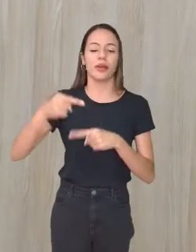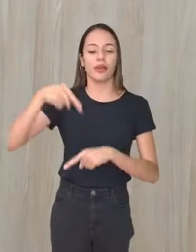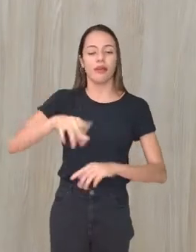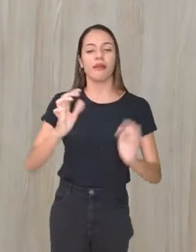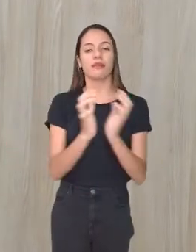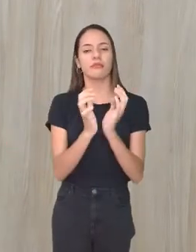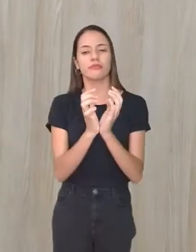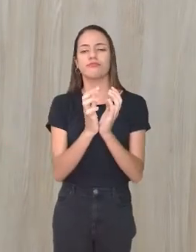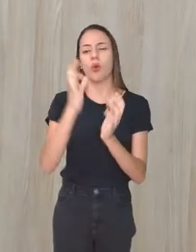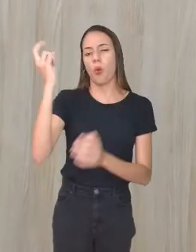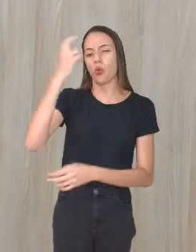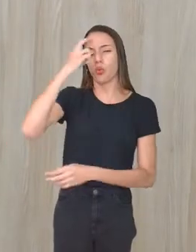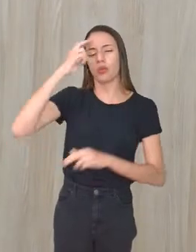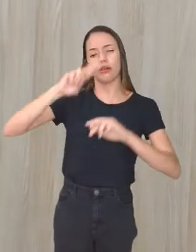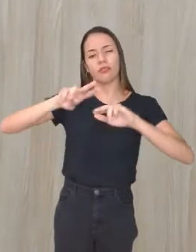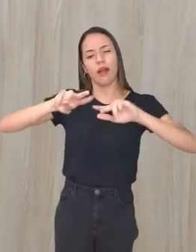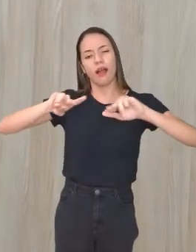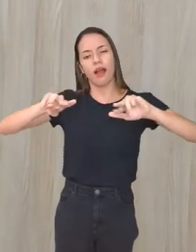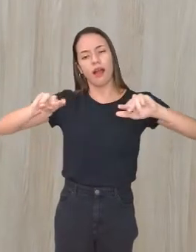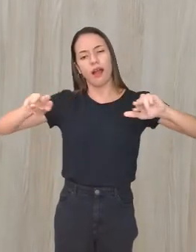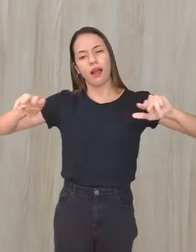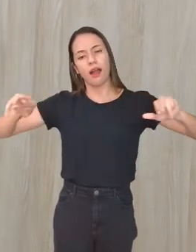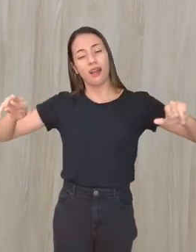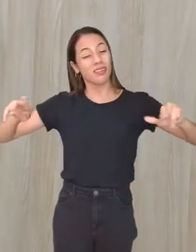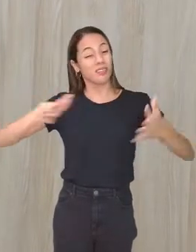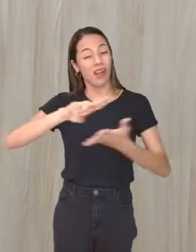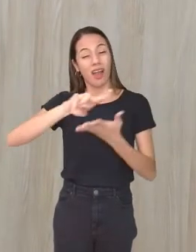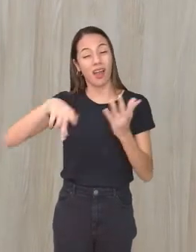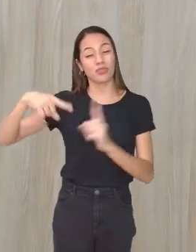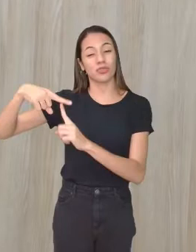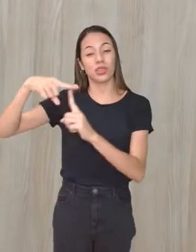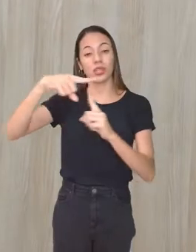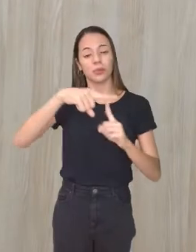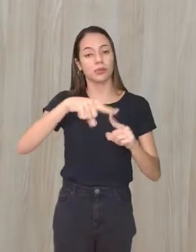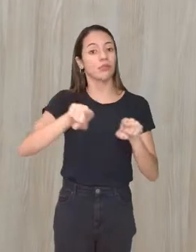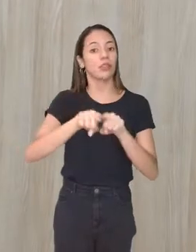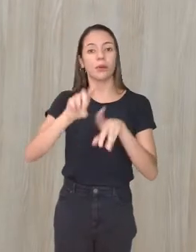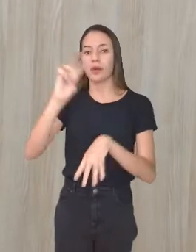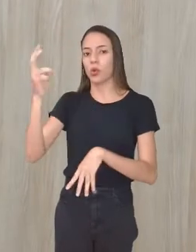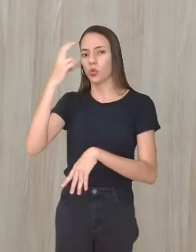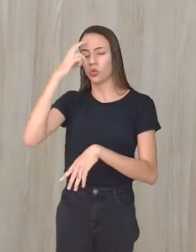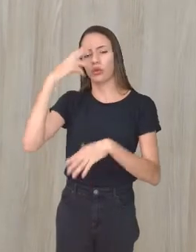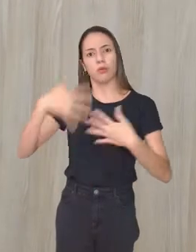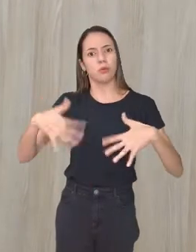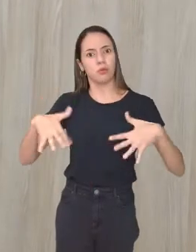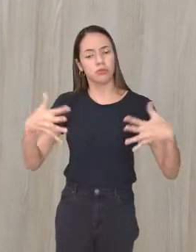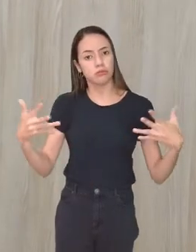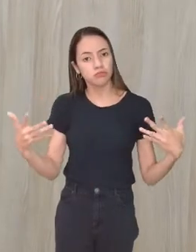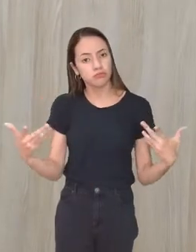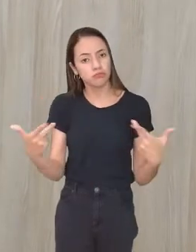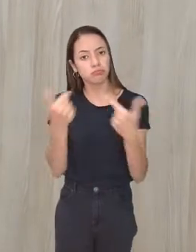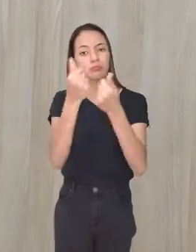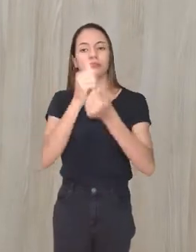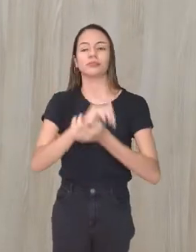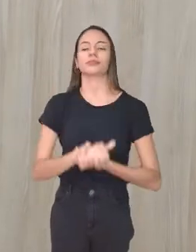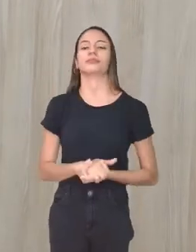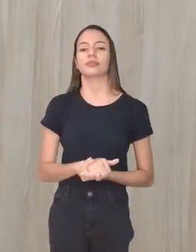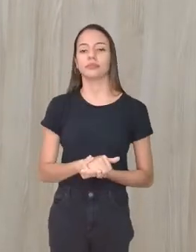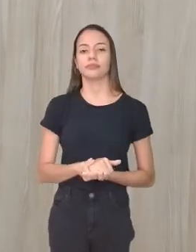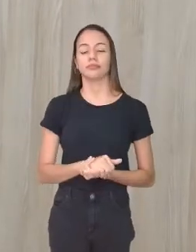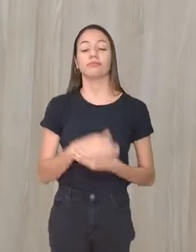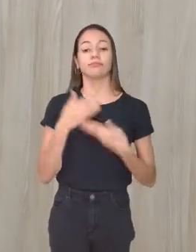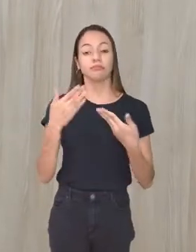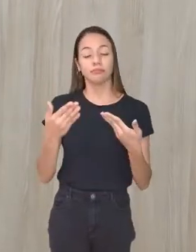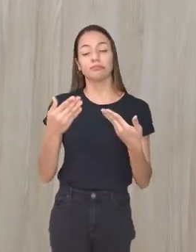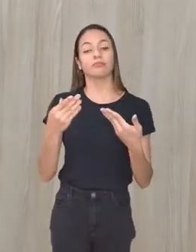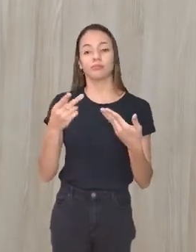cidade multicultural. Tem cultura demais. E é uma cultura riquíssima, tá? Então, falar a respeito